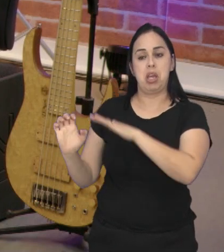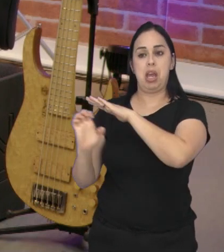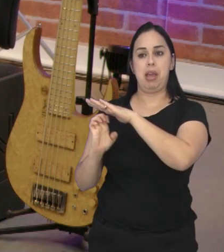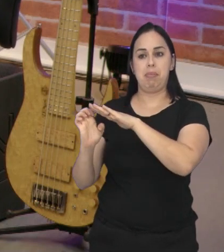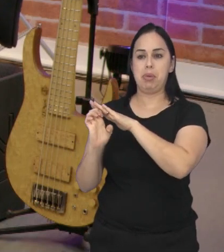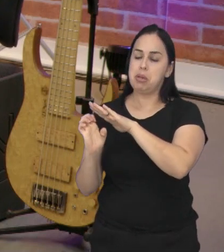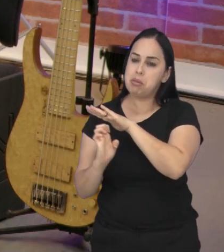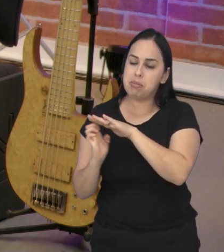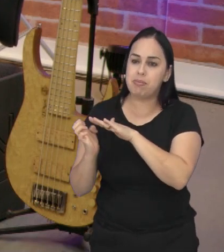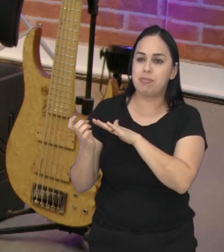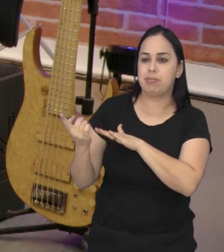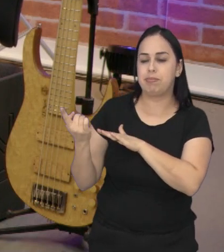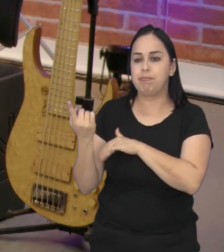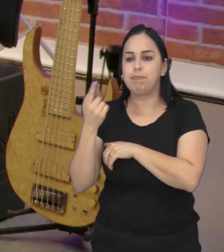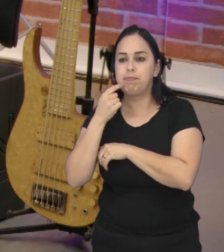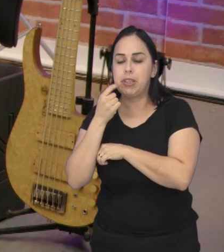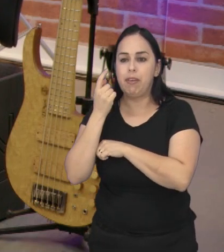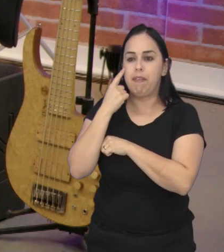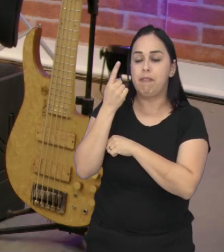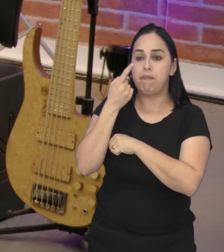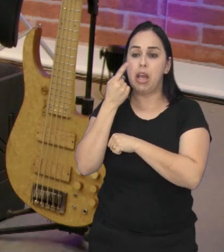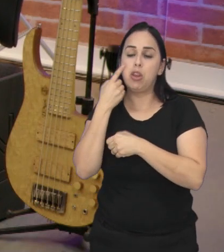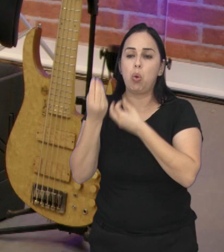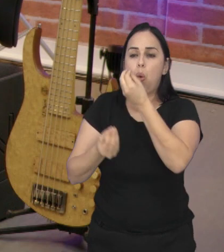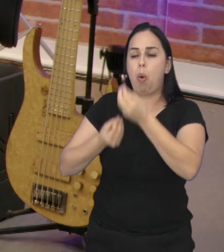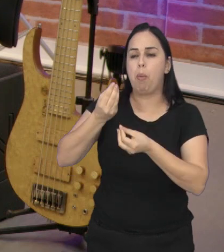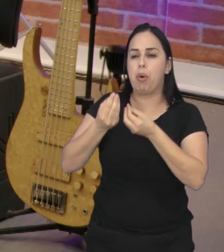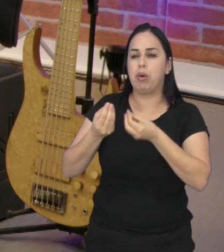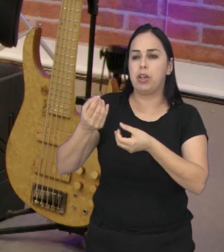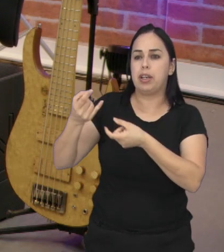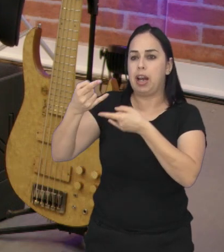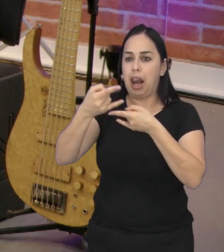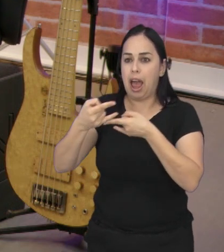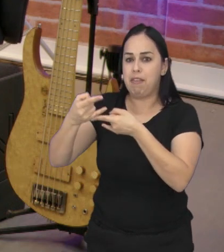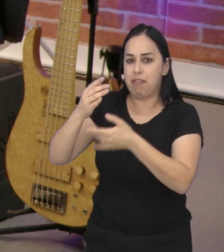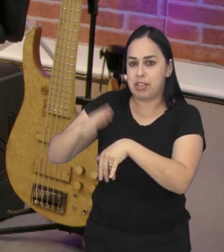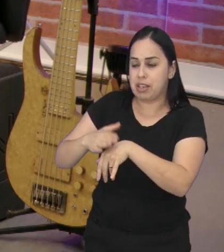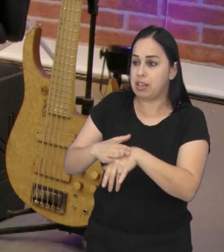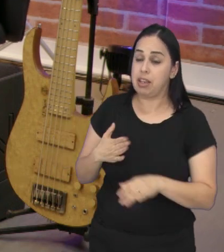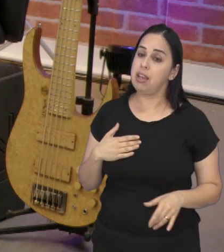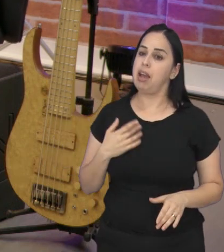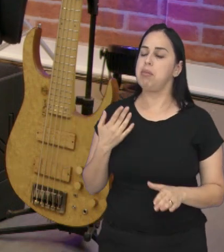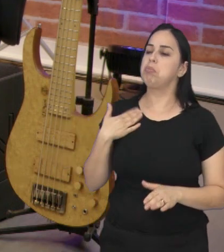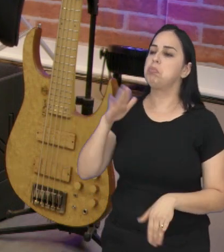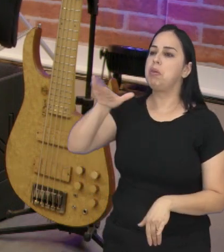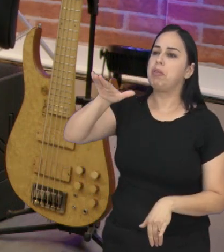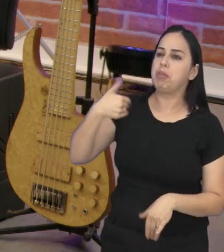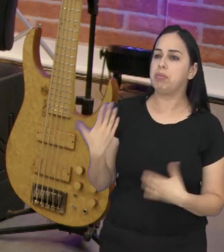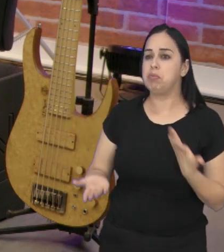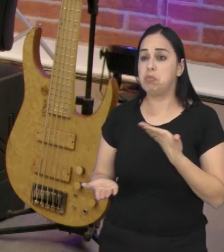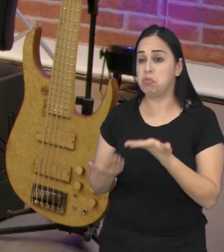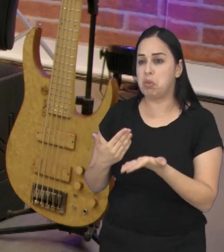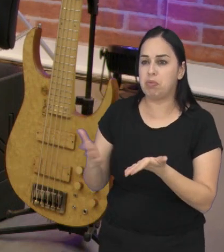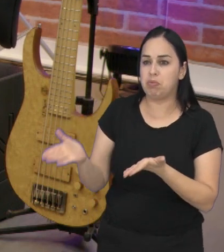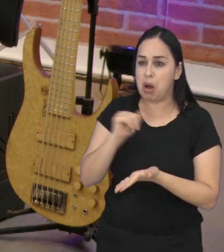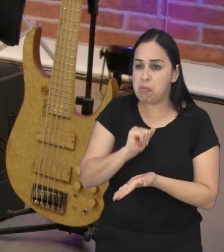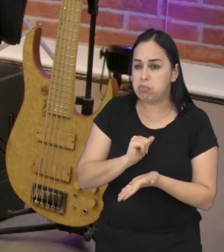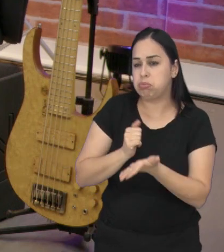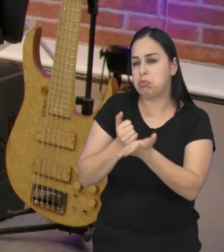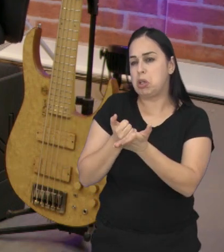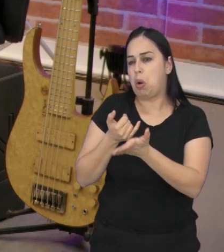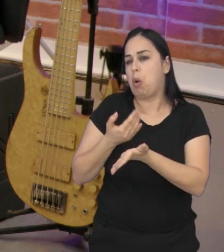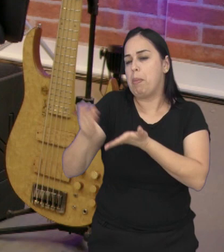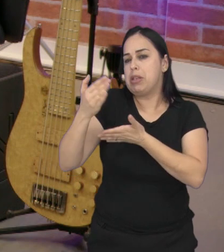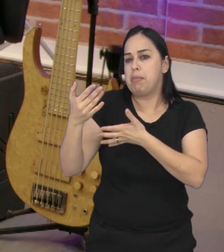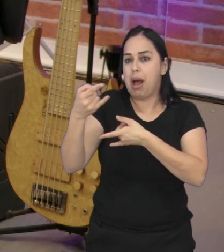tava estudando, né, essa estrutura de live, como fazer, tudo. Aí, eles me fizeram a proposta, pô, vamos fazer uma live pra gente fazer um